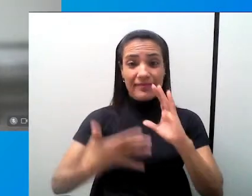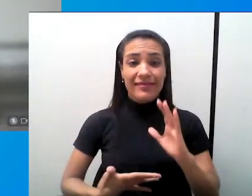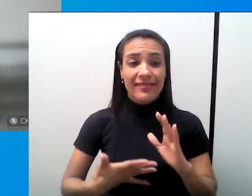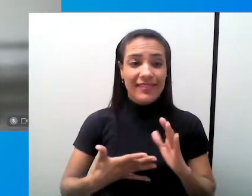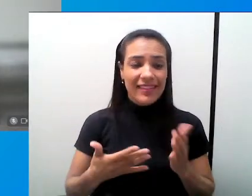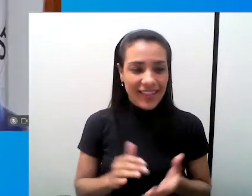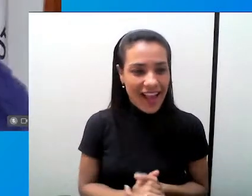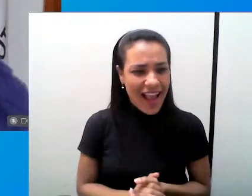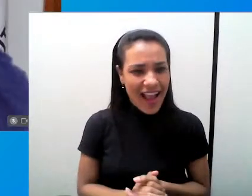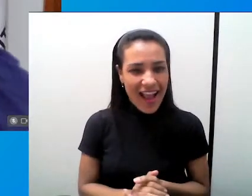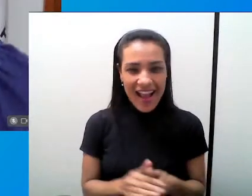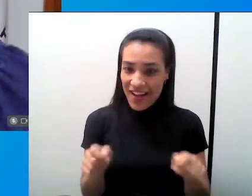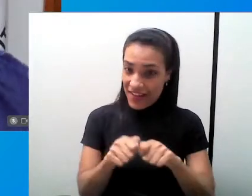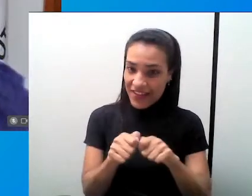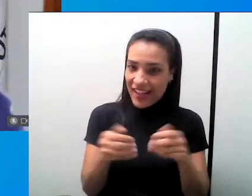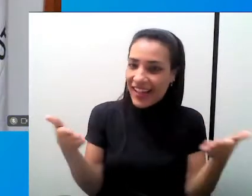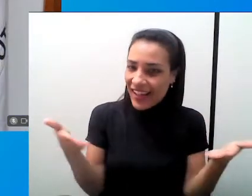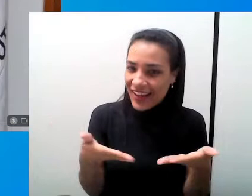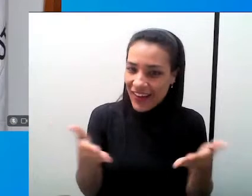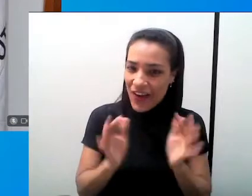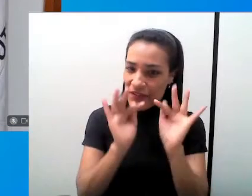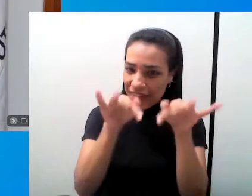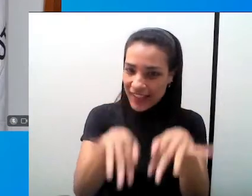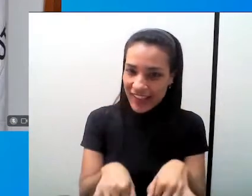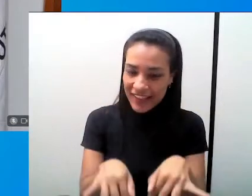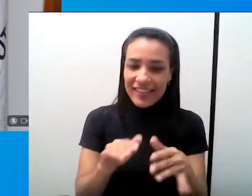Eu vou fazer agora no final.